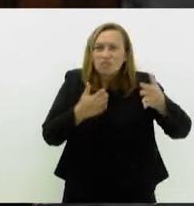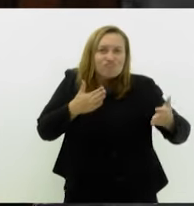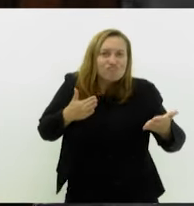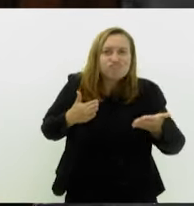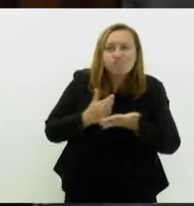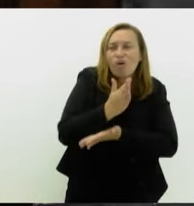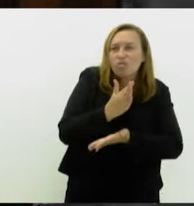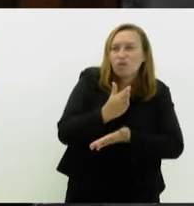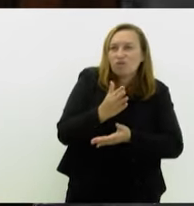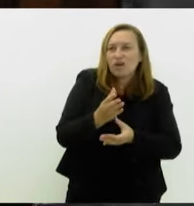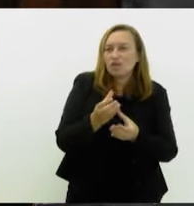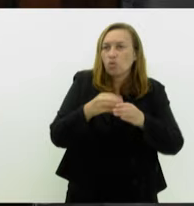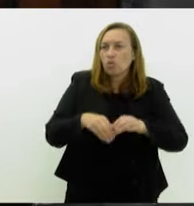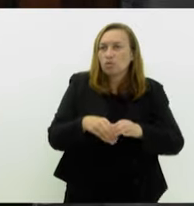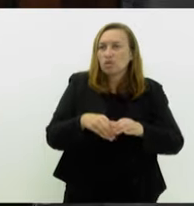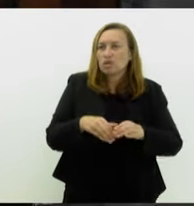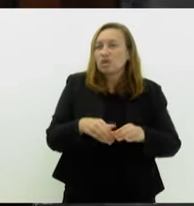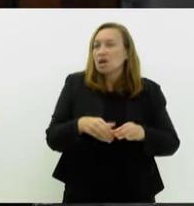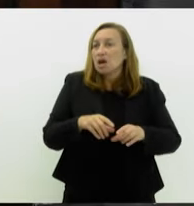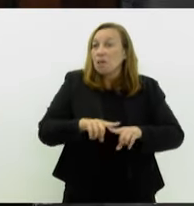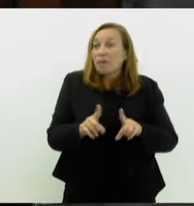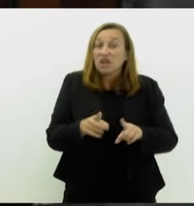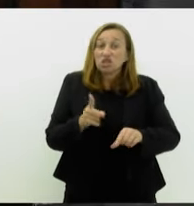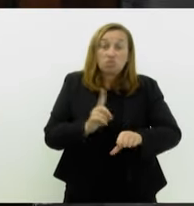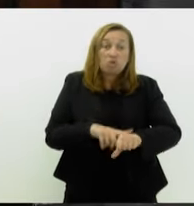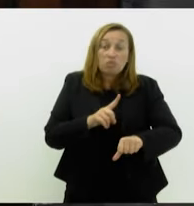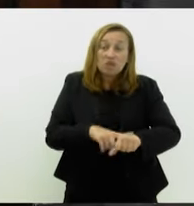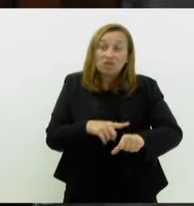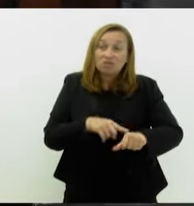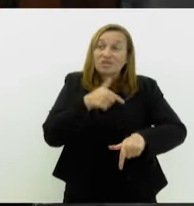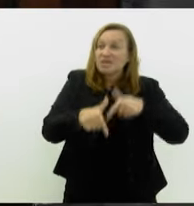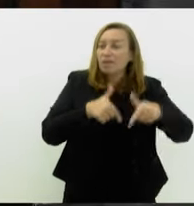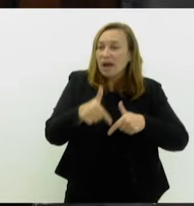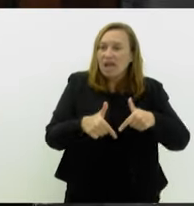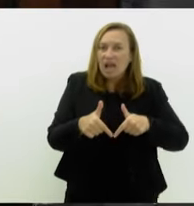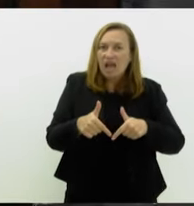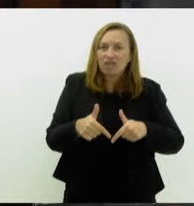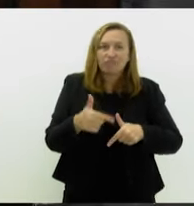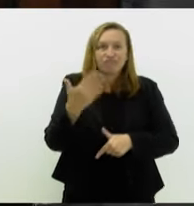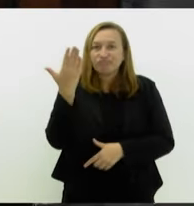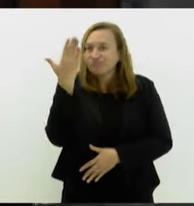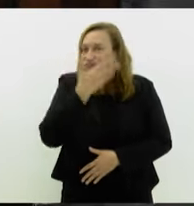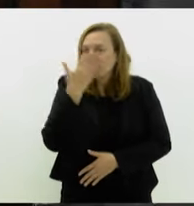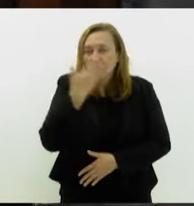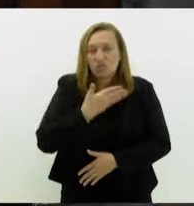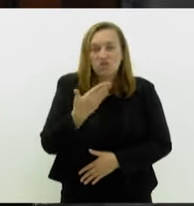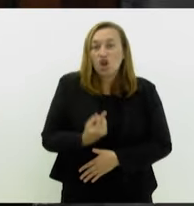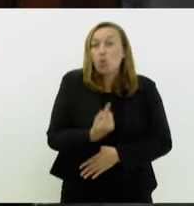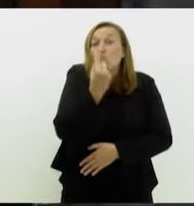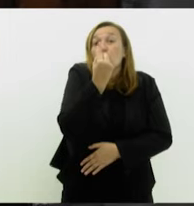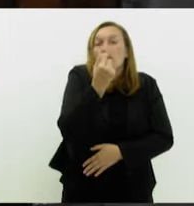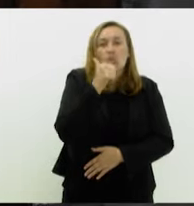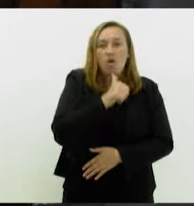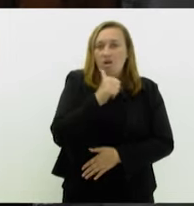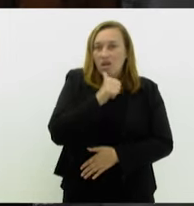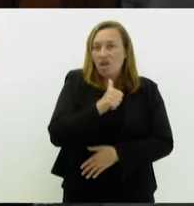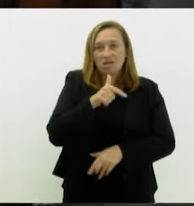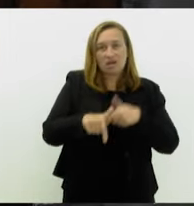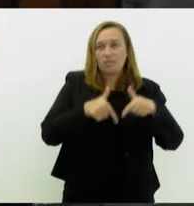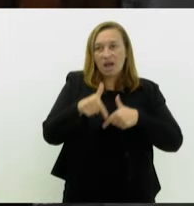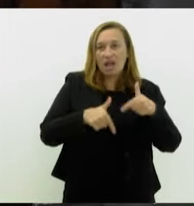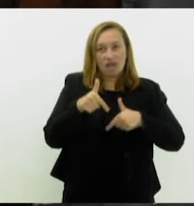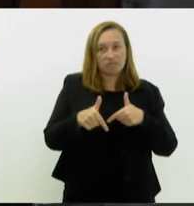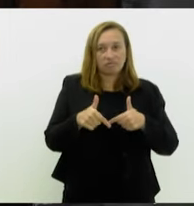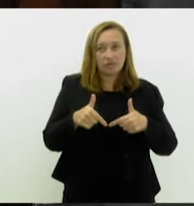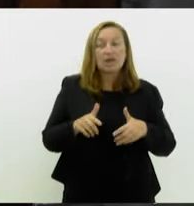subir não conseguia subir você botava uma lista duas mulheres e um homem dava homem e as mulheres começaram a